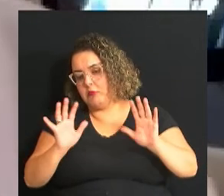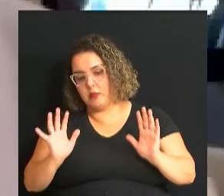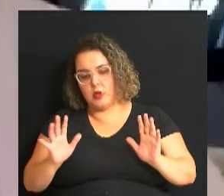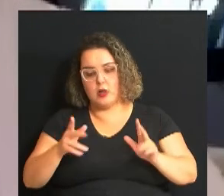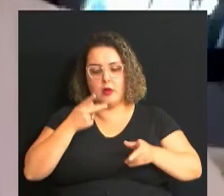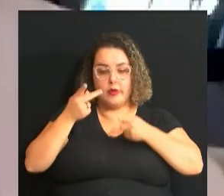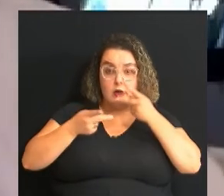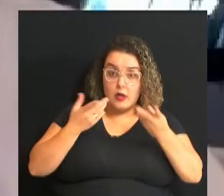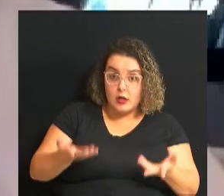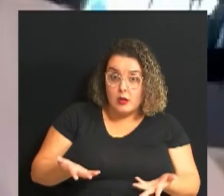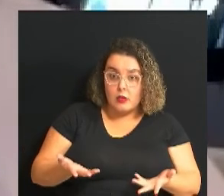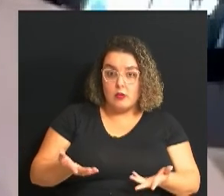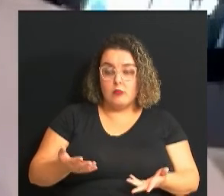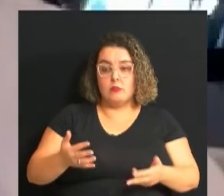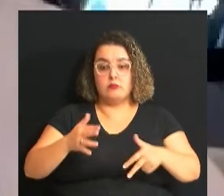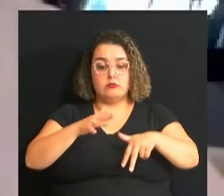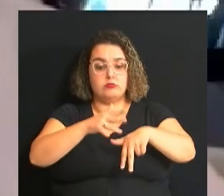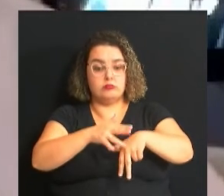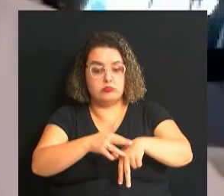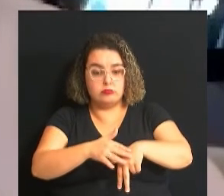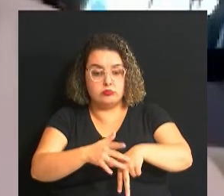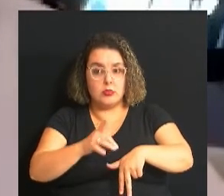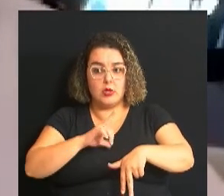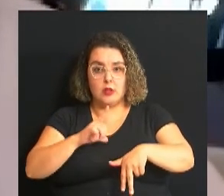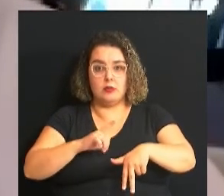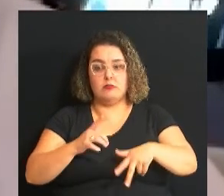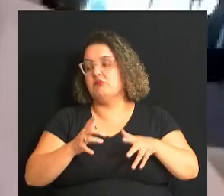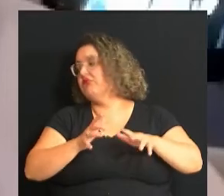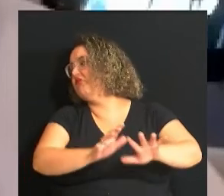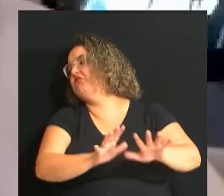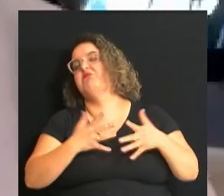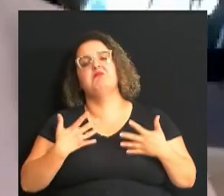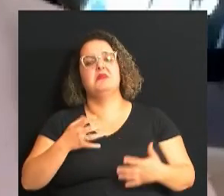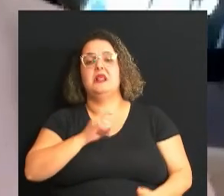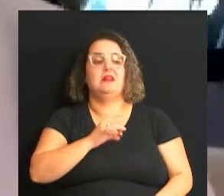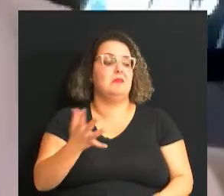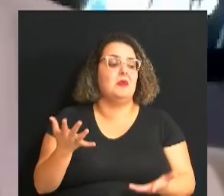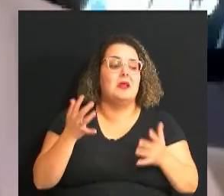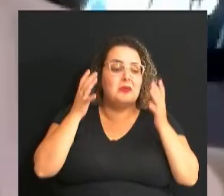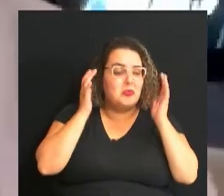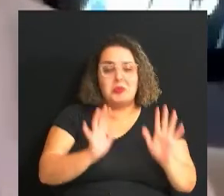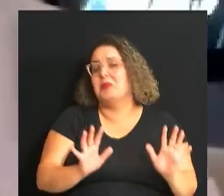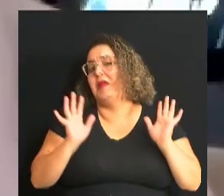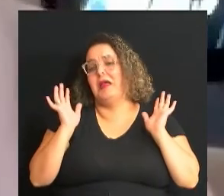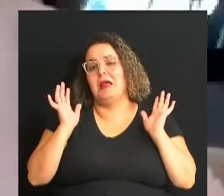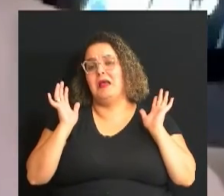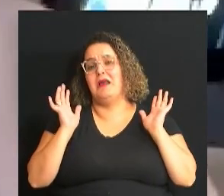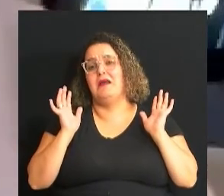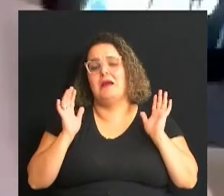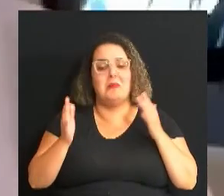seja porque o paciente tem aversão ao tema, ele tem medo, ele tem receio, ele quer aquele